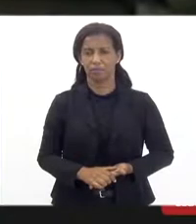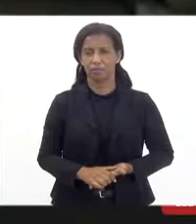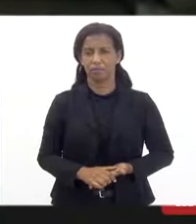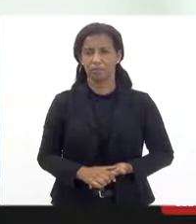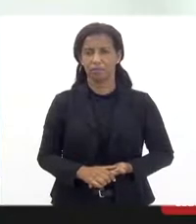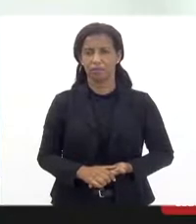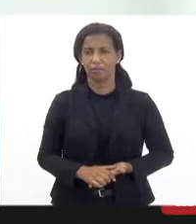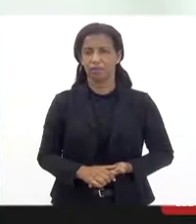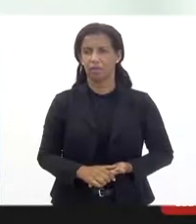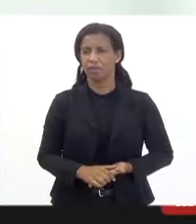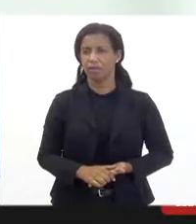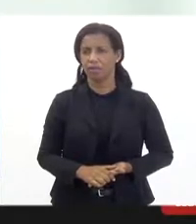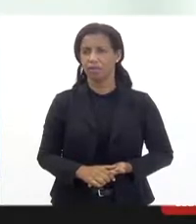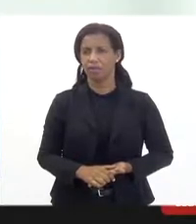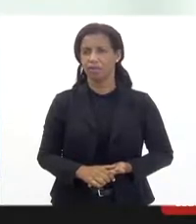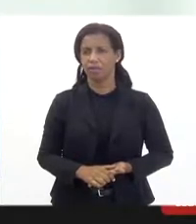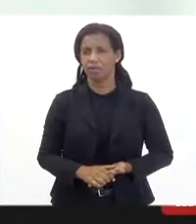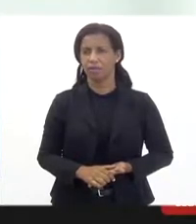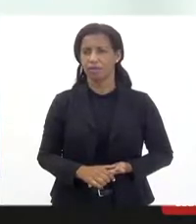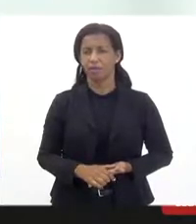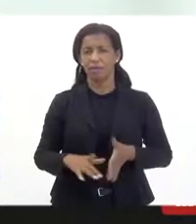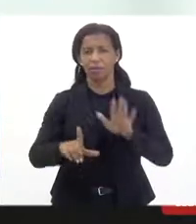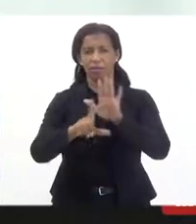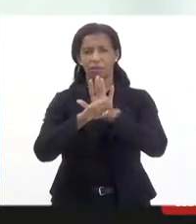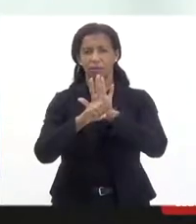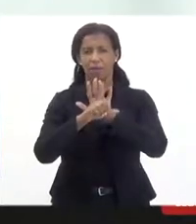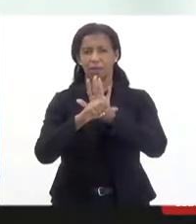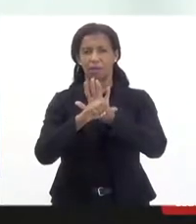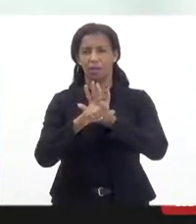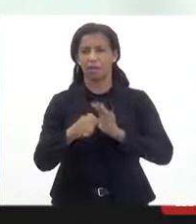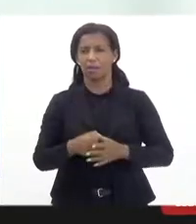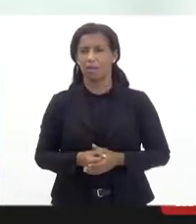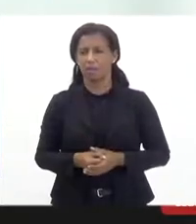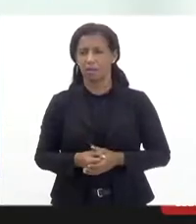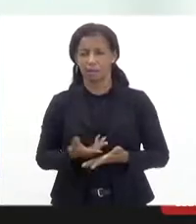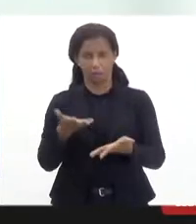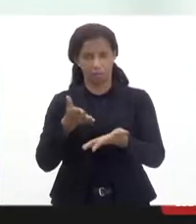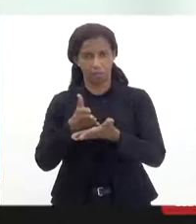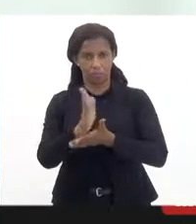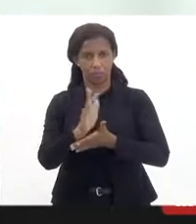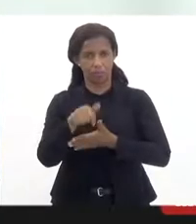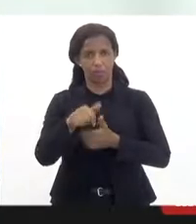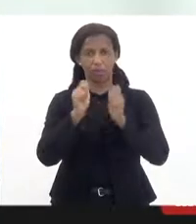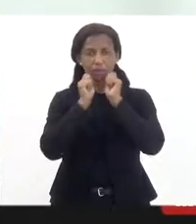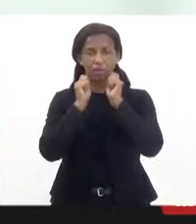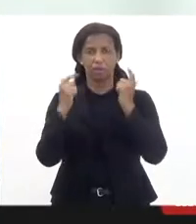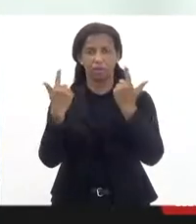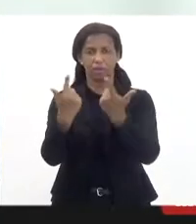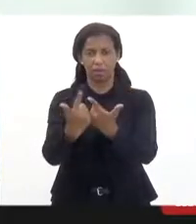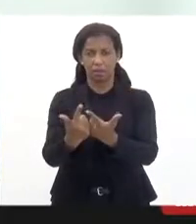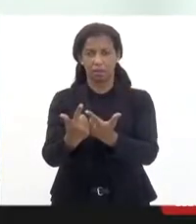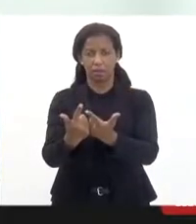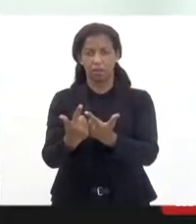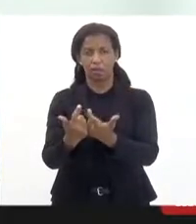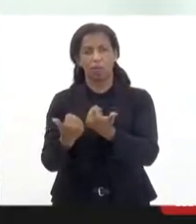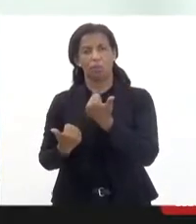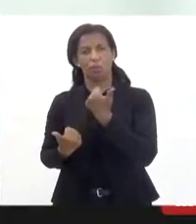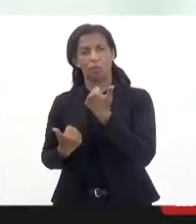Deve ter notícias. É uma lei que aprovou o